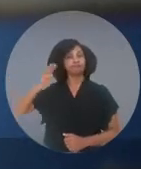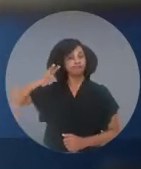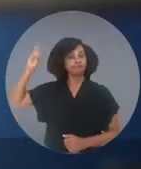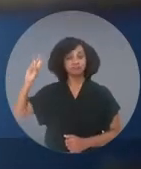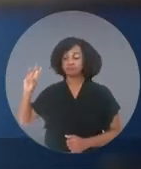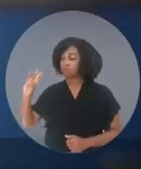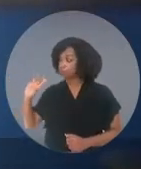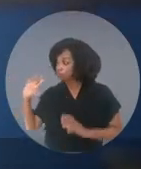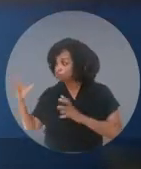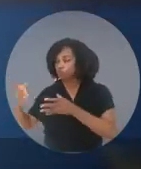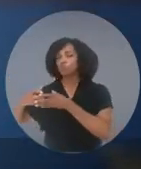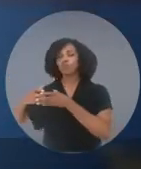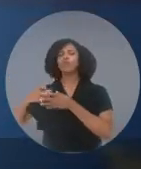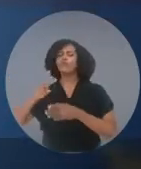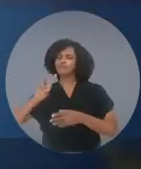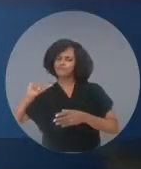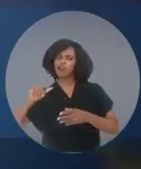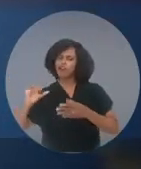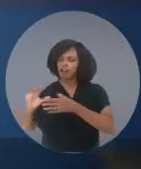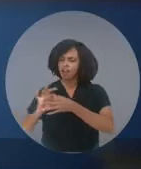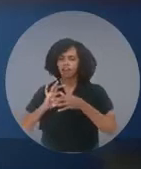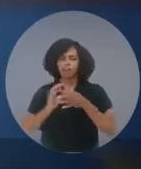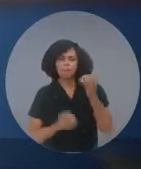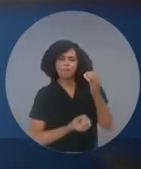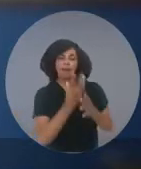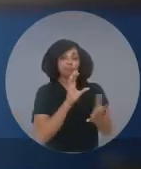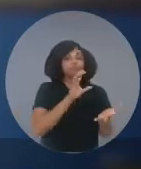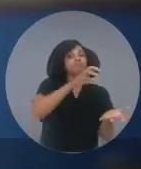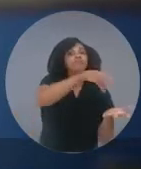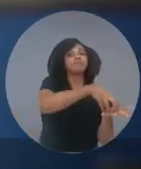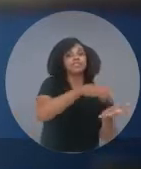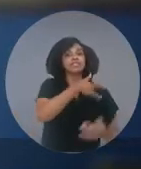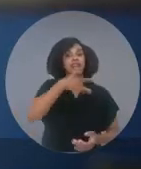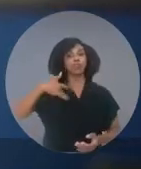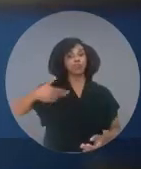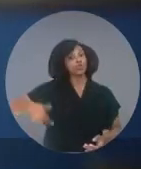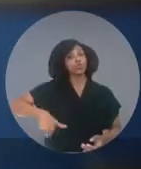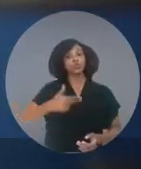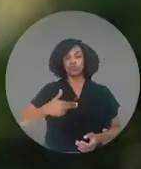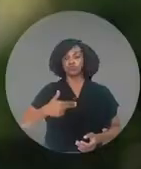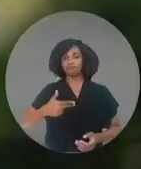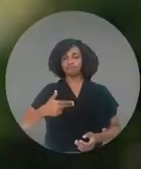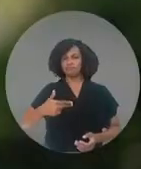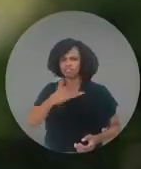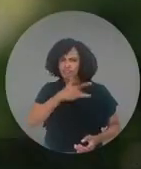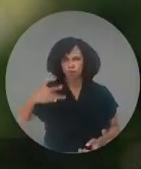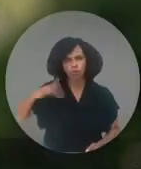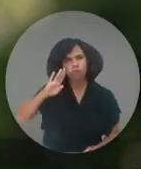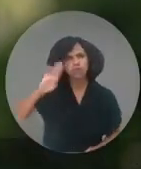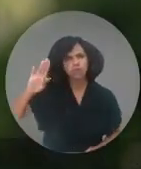Jacques Wagner, iremos construir uma unidade de saúde que só vai fazer essas cirurgias. Saúde